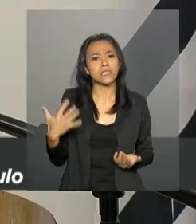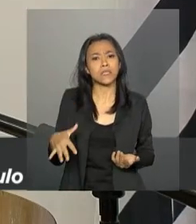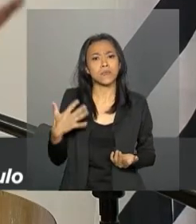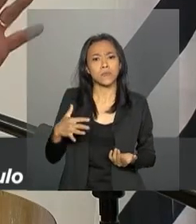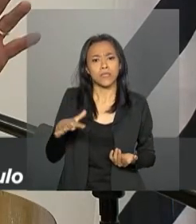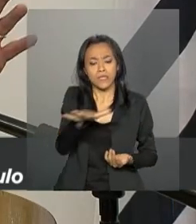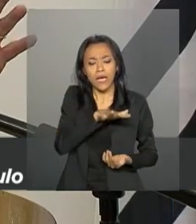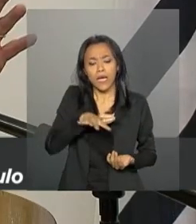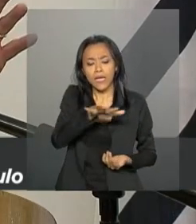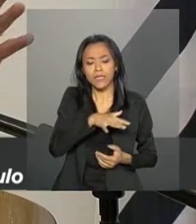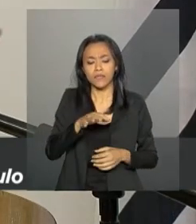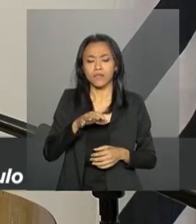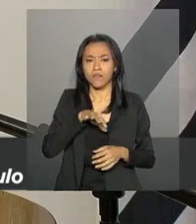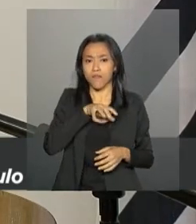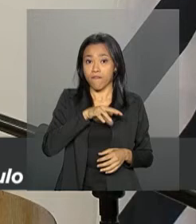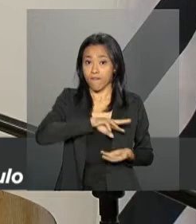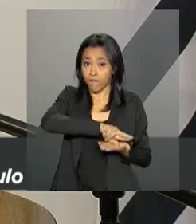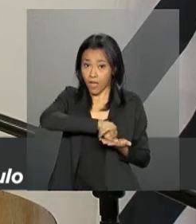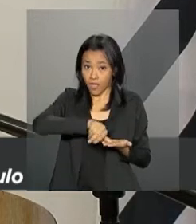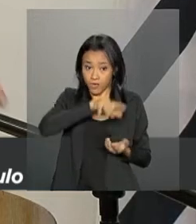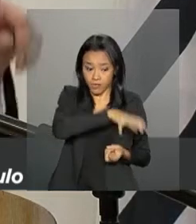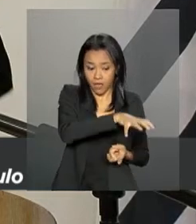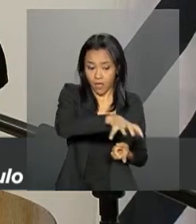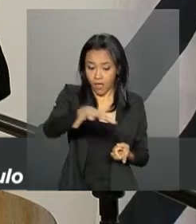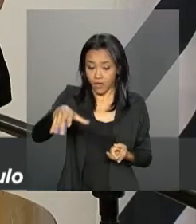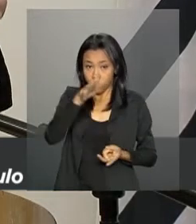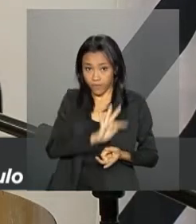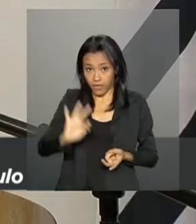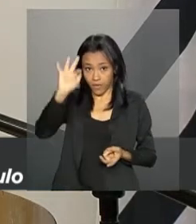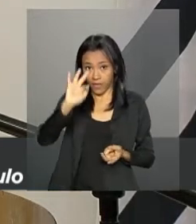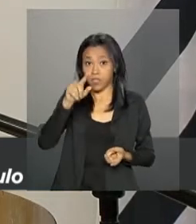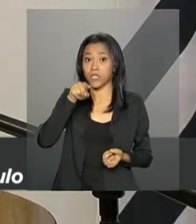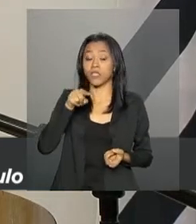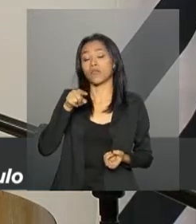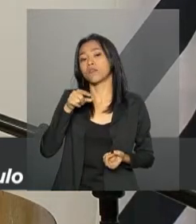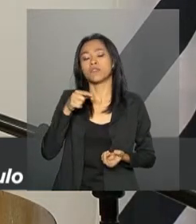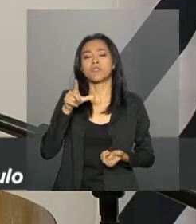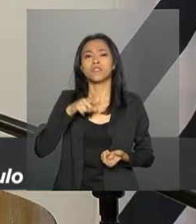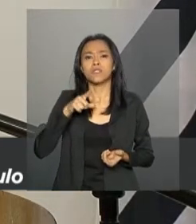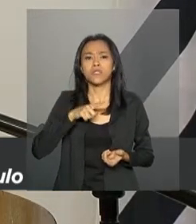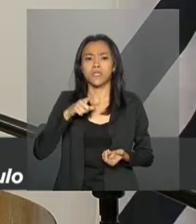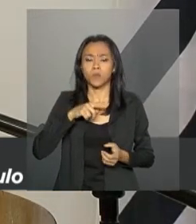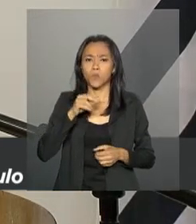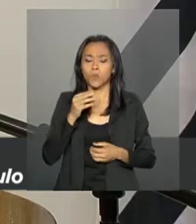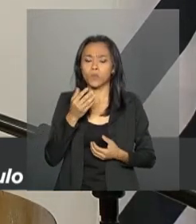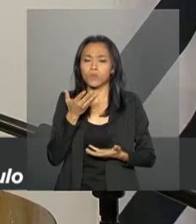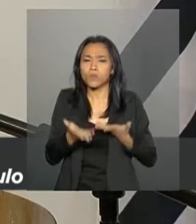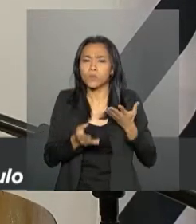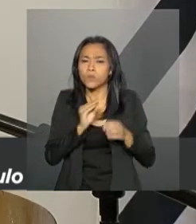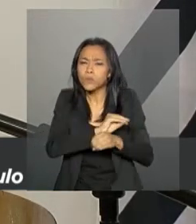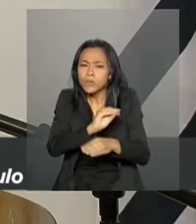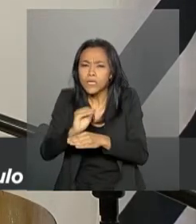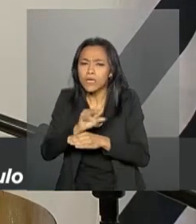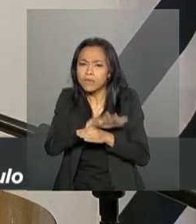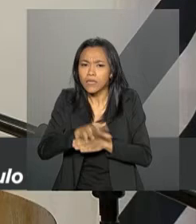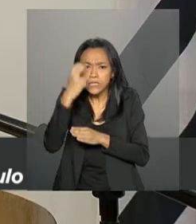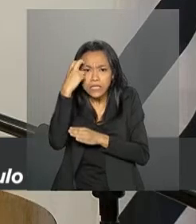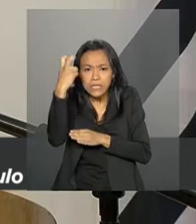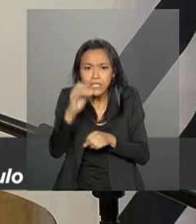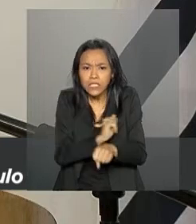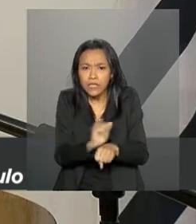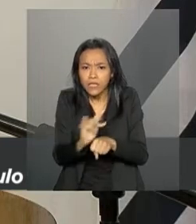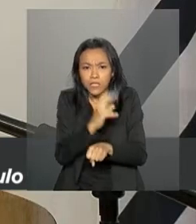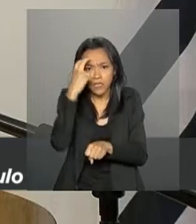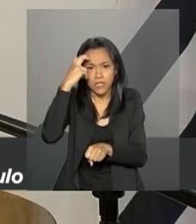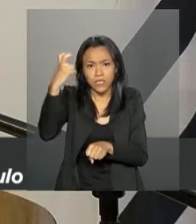os vários setores federais que cuidam da inteligência, e esse é um defeito da nossa cultura política, mesmo na área federal, cada